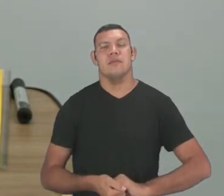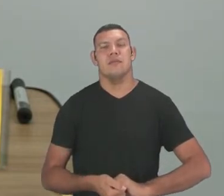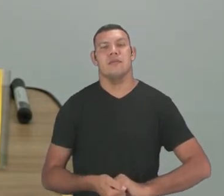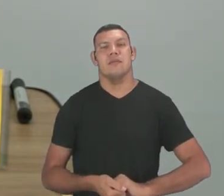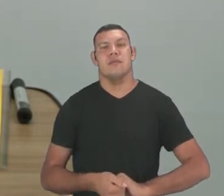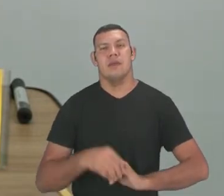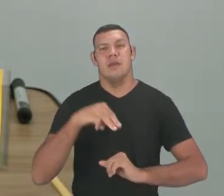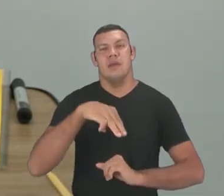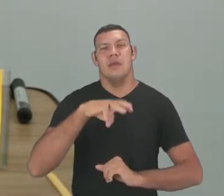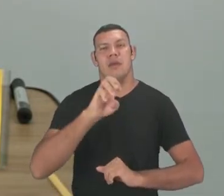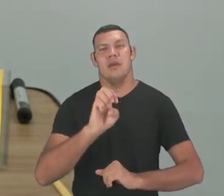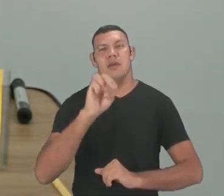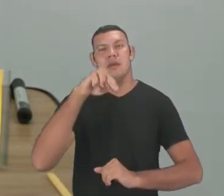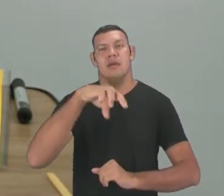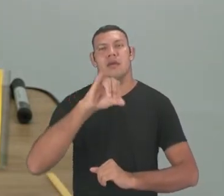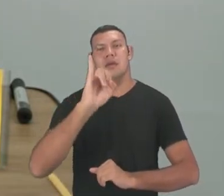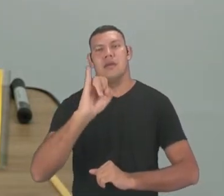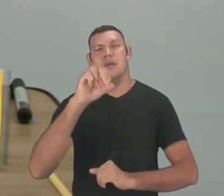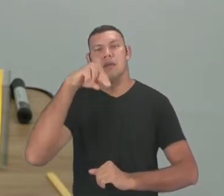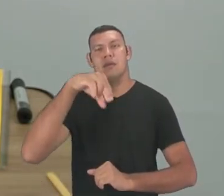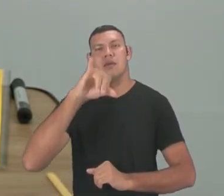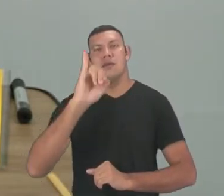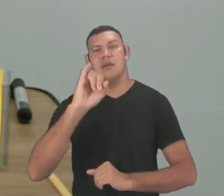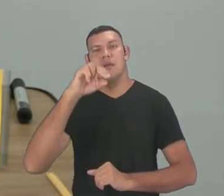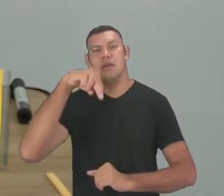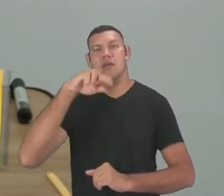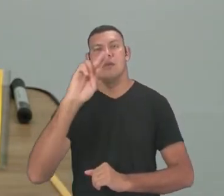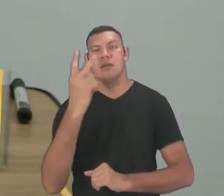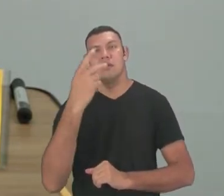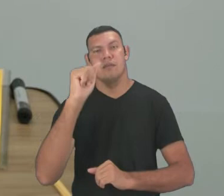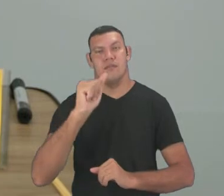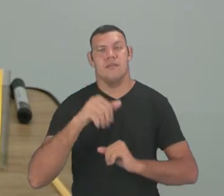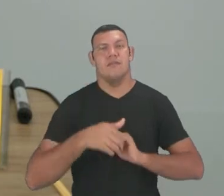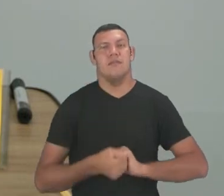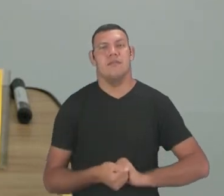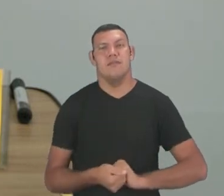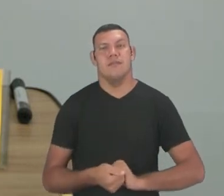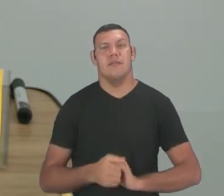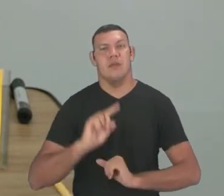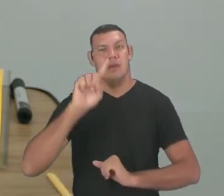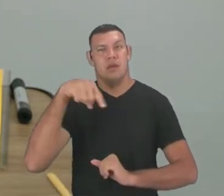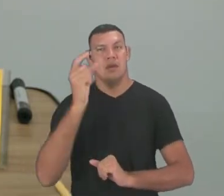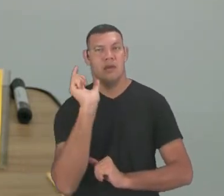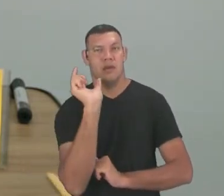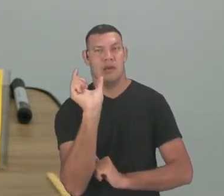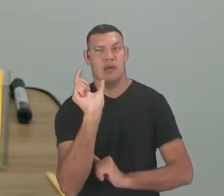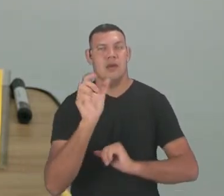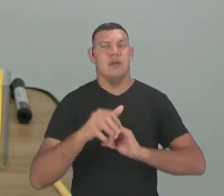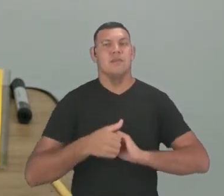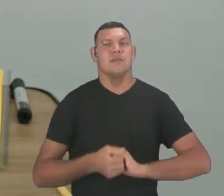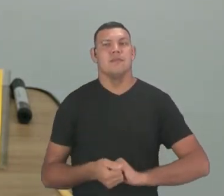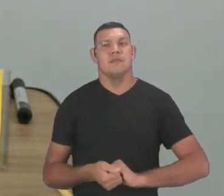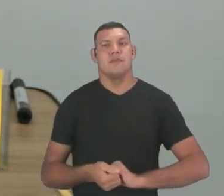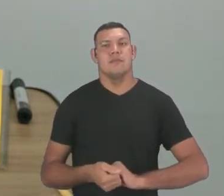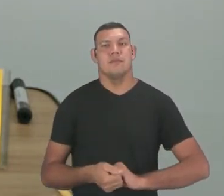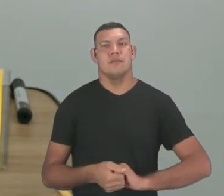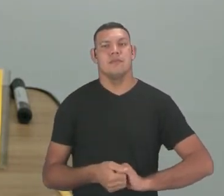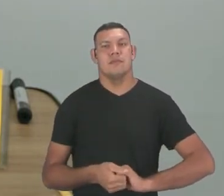sílabas menininha muito bem vamos para a próxima